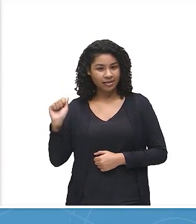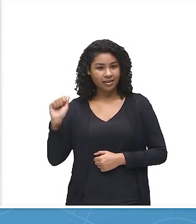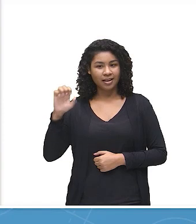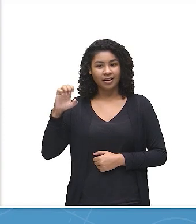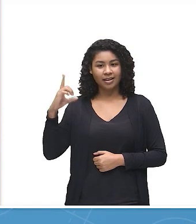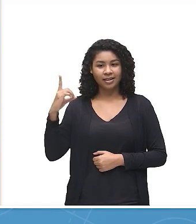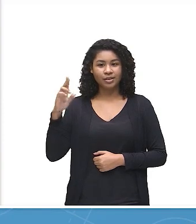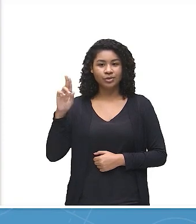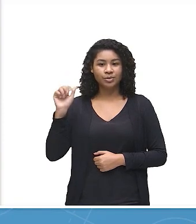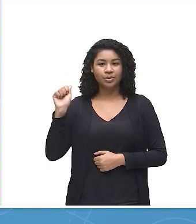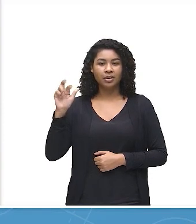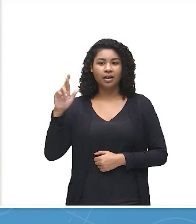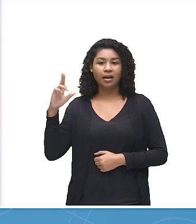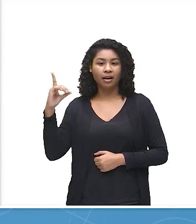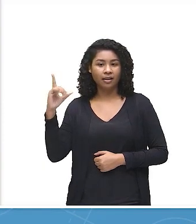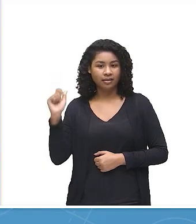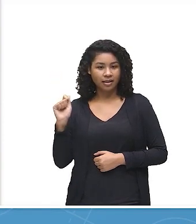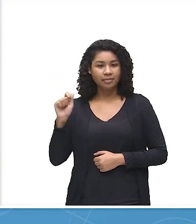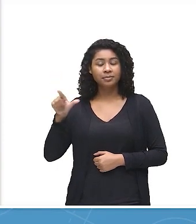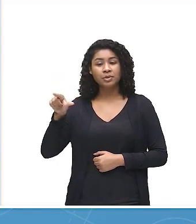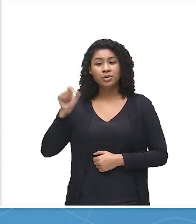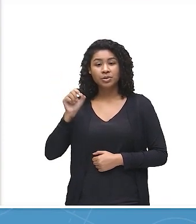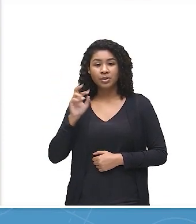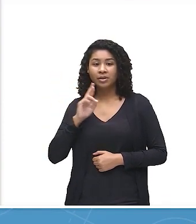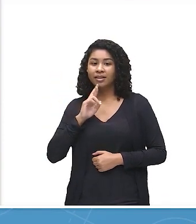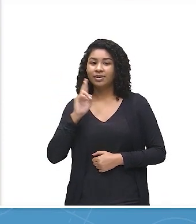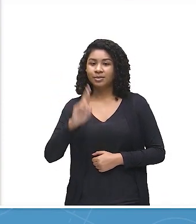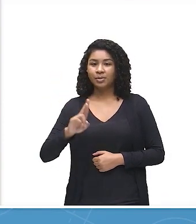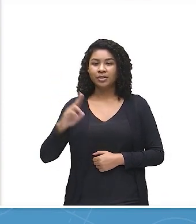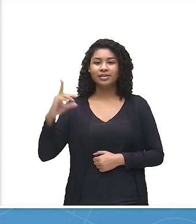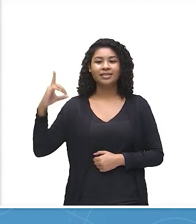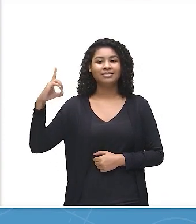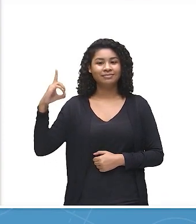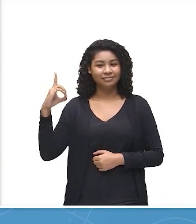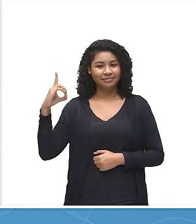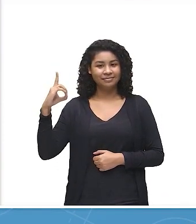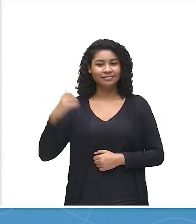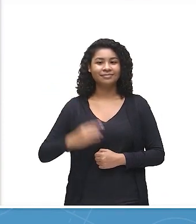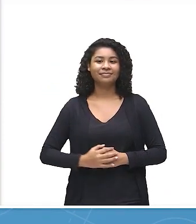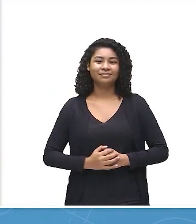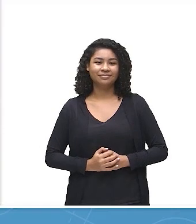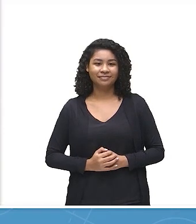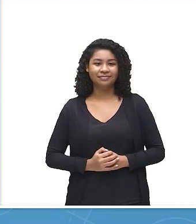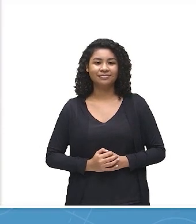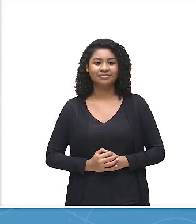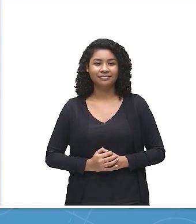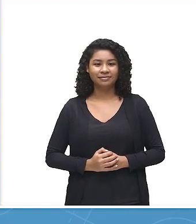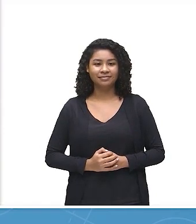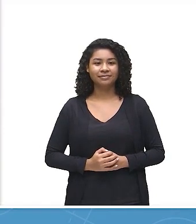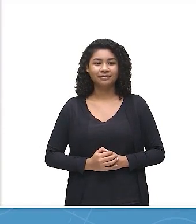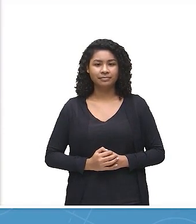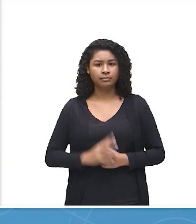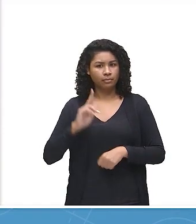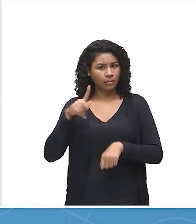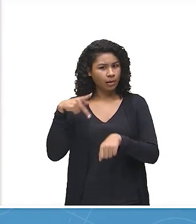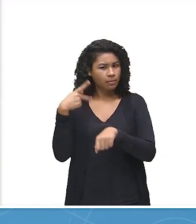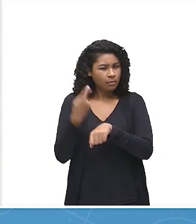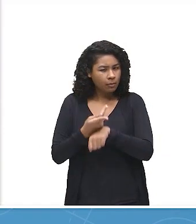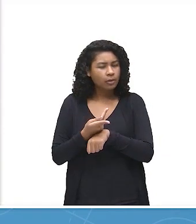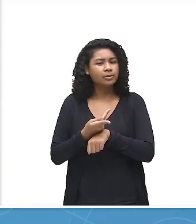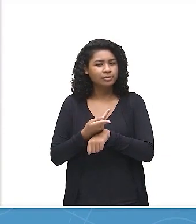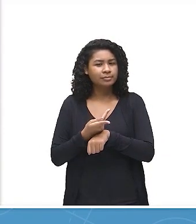bowl, it's on the bowl, it's under the bowl, it's next to the bowl. Era para olhar a imagem